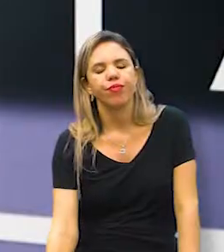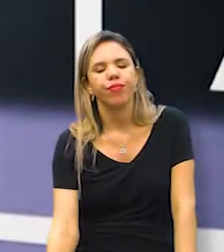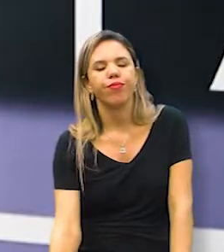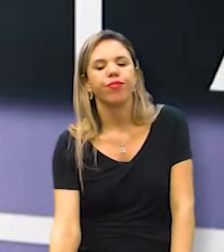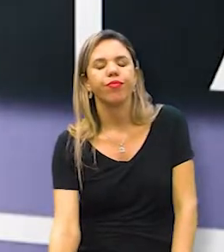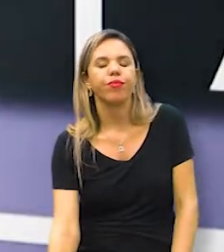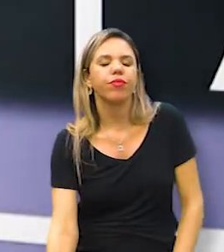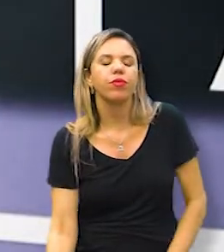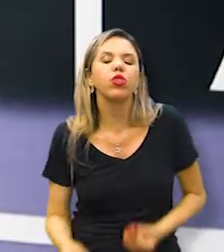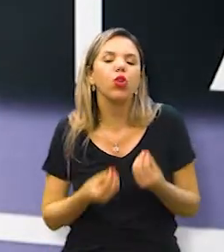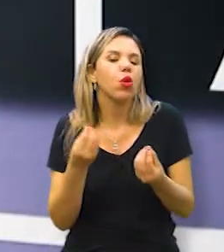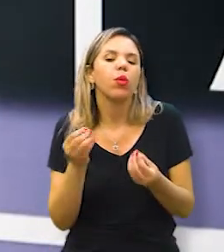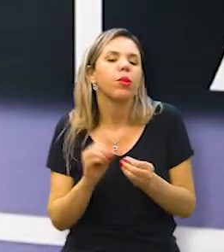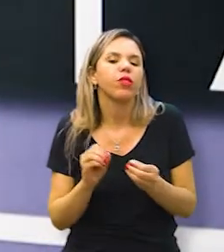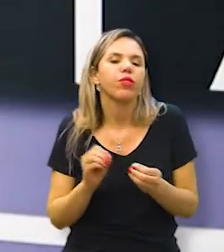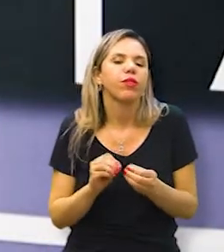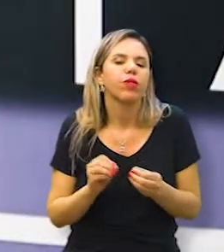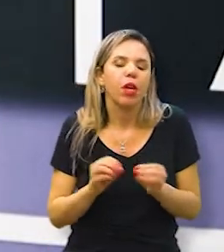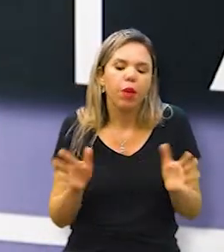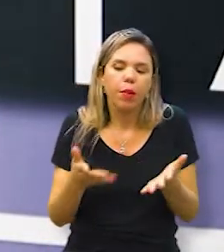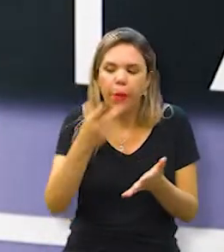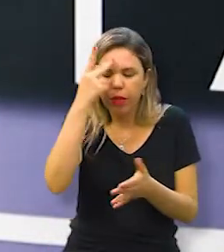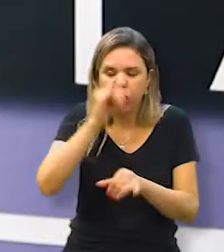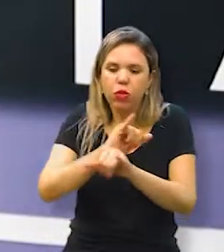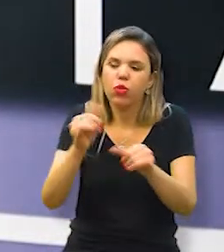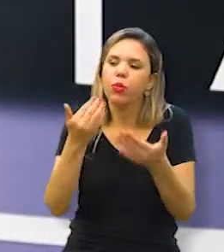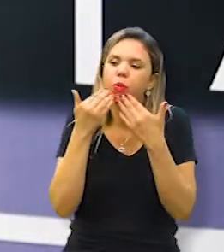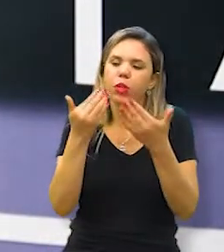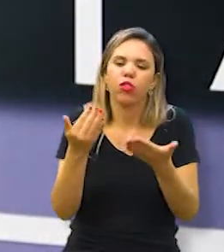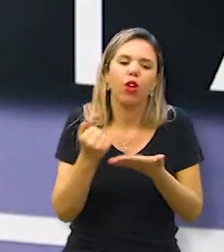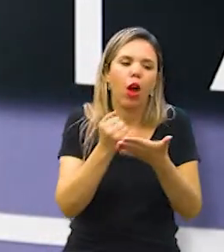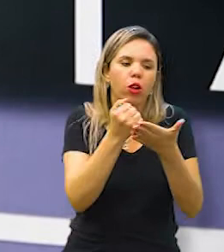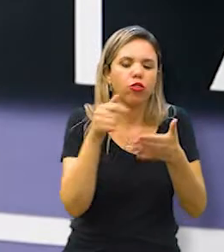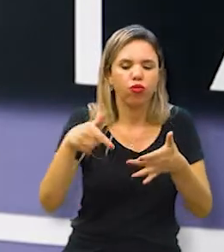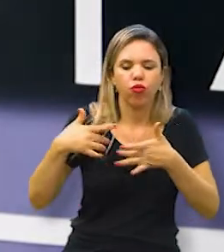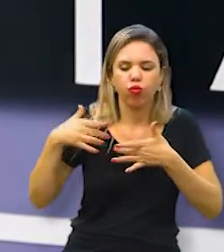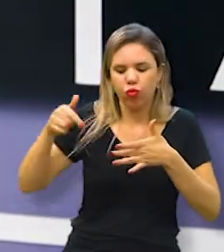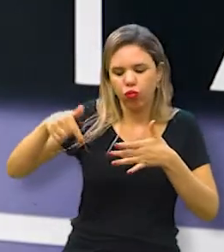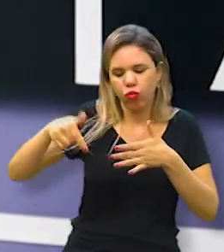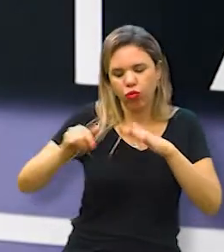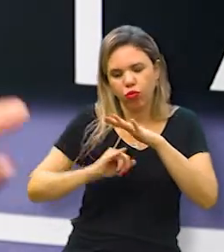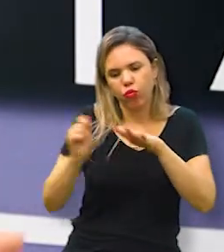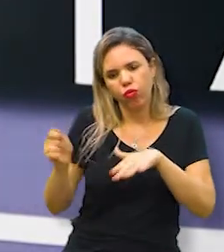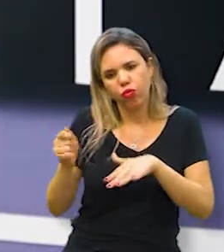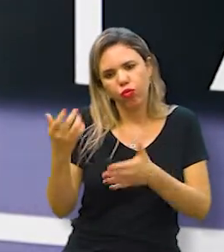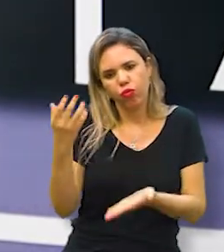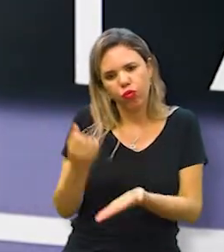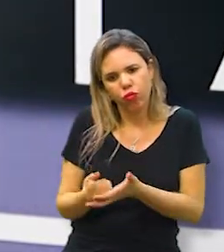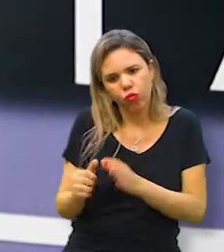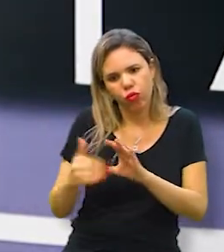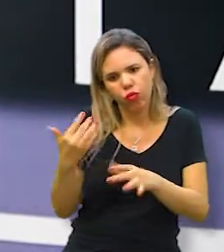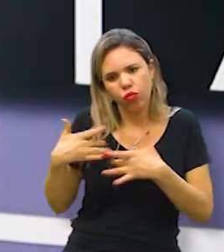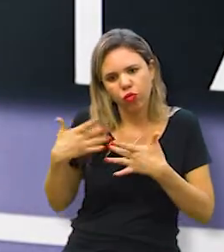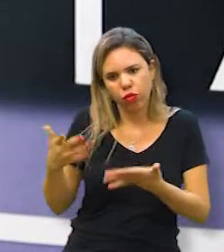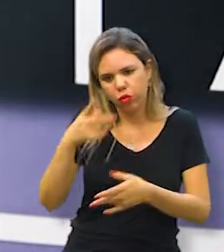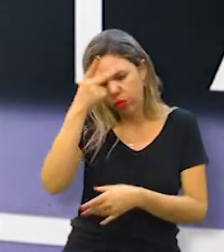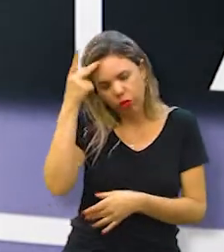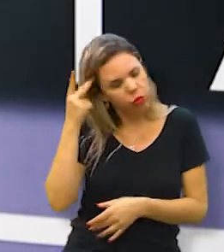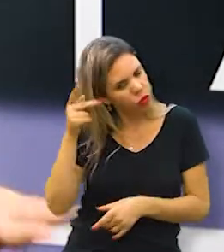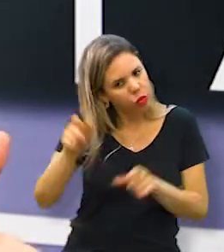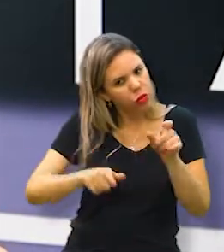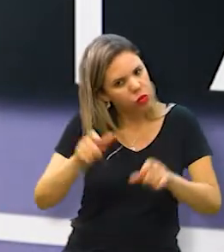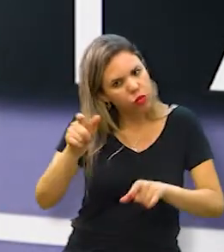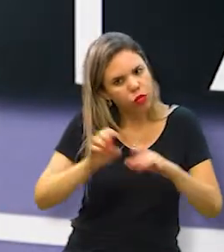E como é que a gente pode motivar as pessoas a ajudarem, Cida? Vocês costumam receber algum tipo de ajuda de pessoas